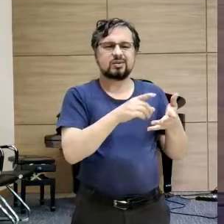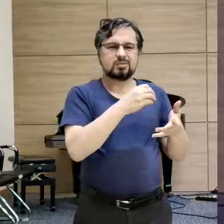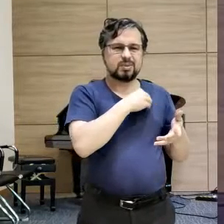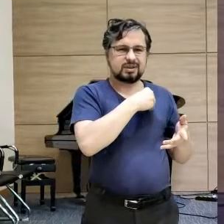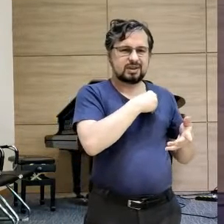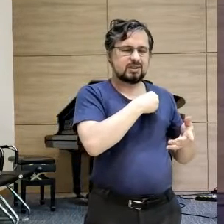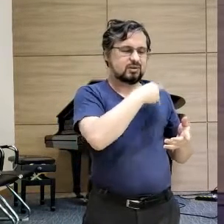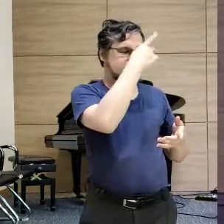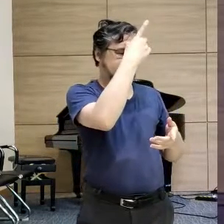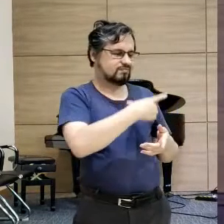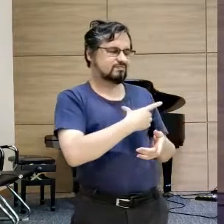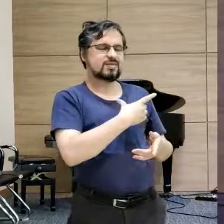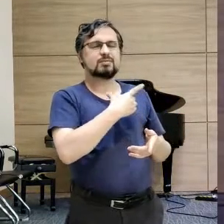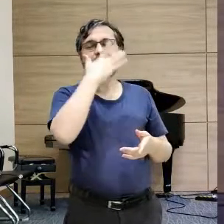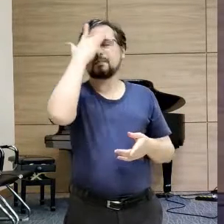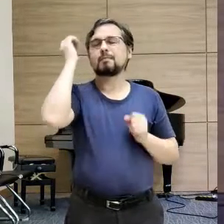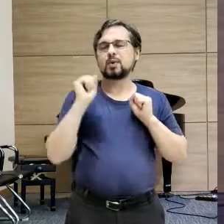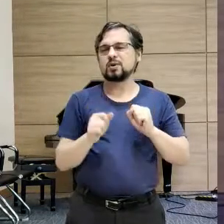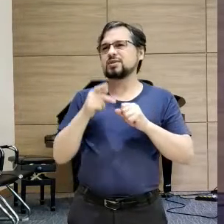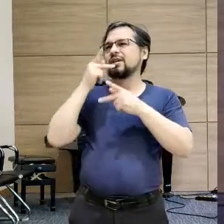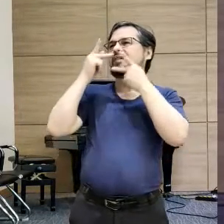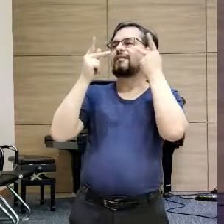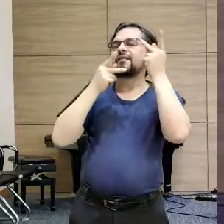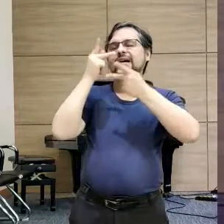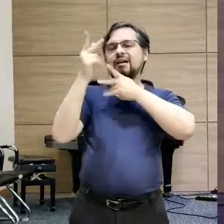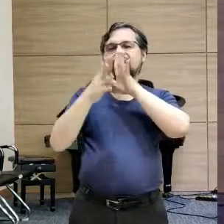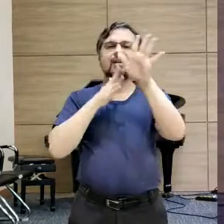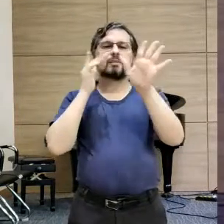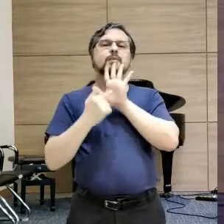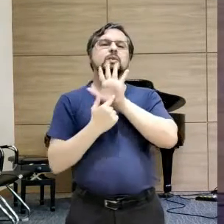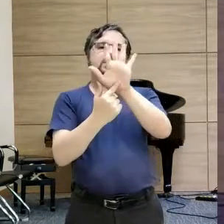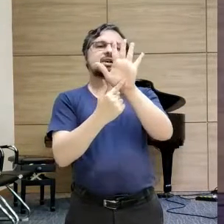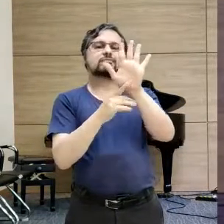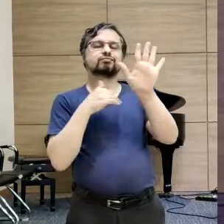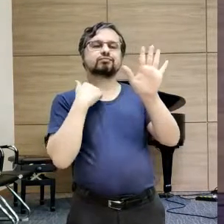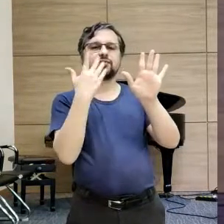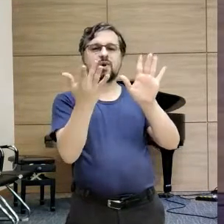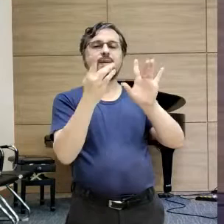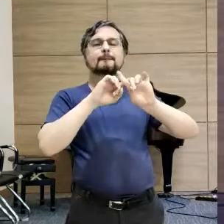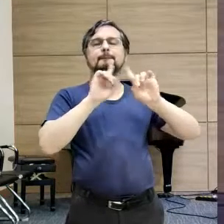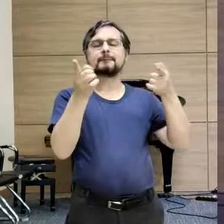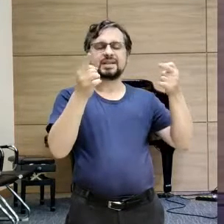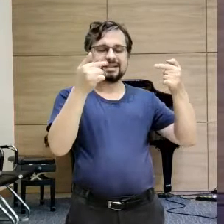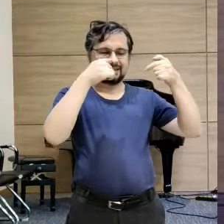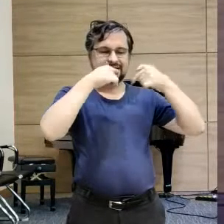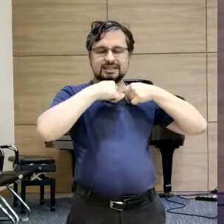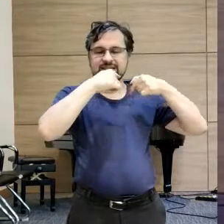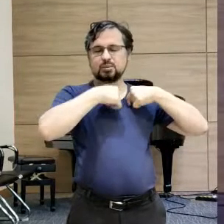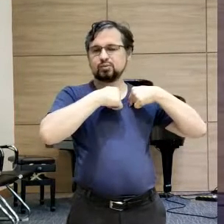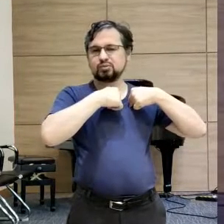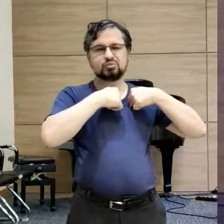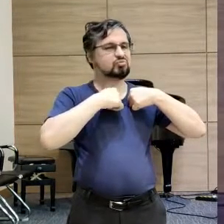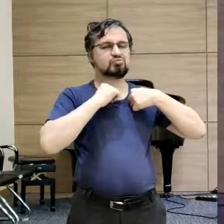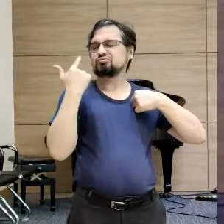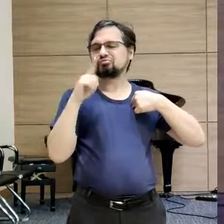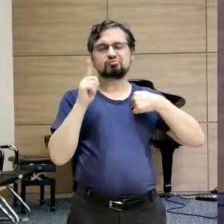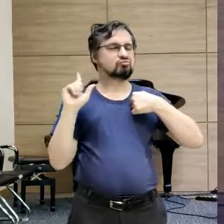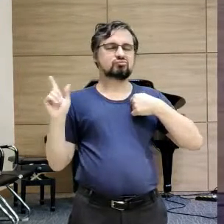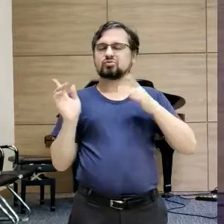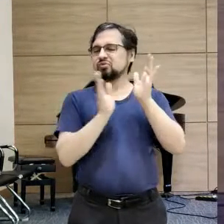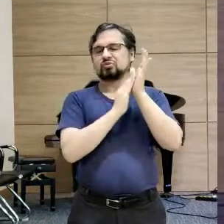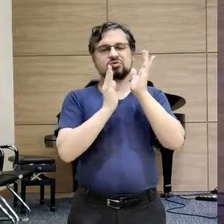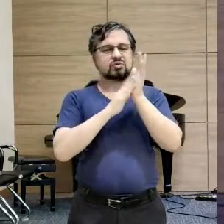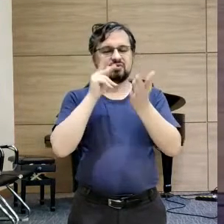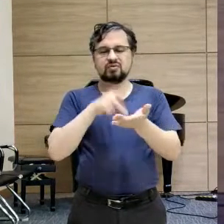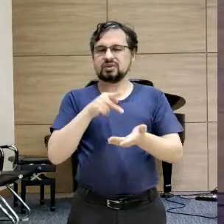indivíduo, ele pode até verbalizar, verborragicamente alguma coisa, mas ele não cantará o louvor verdadeiro ao Senhor.